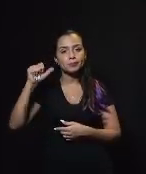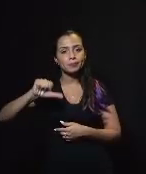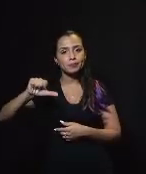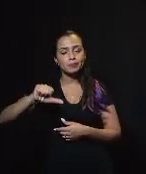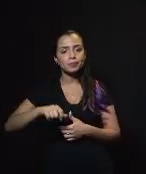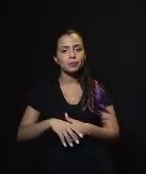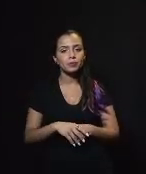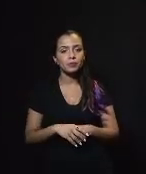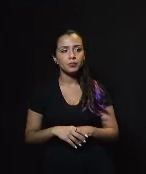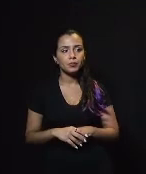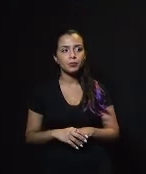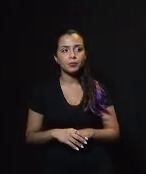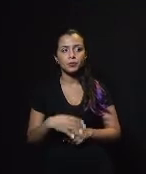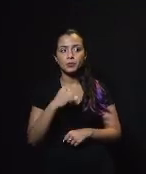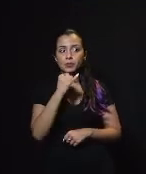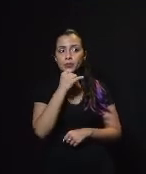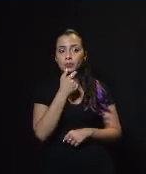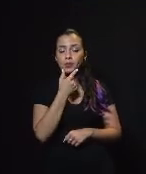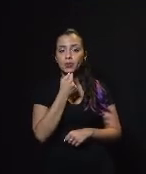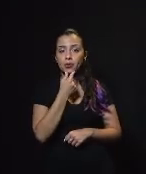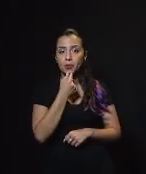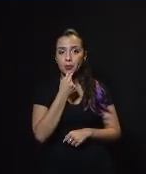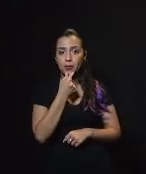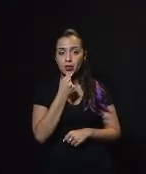um menino do Brooklyn,